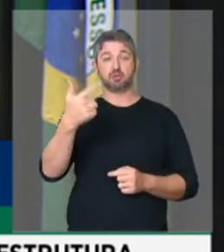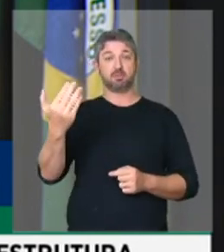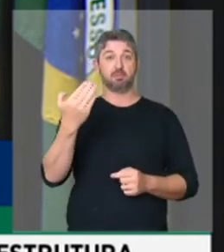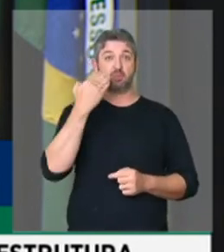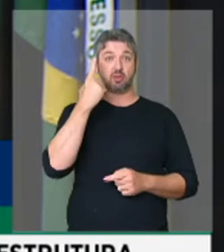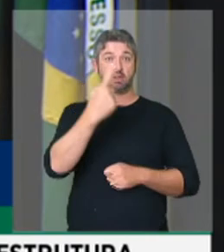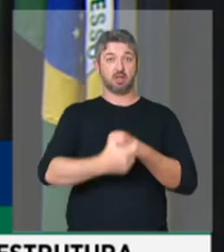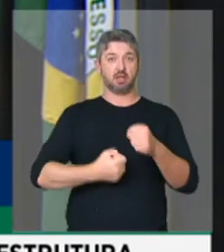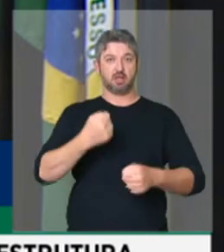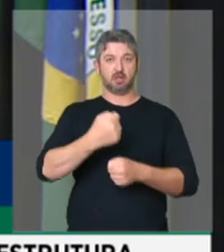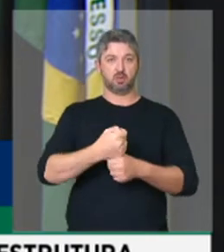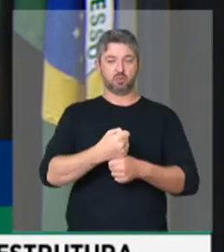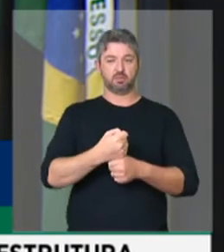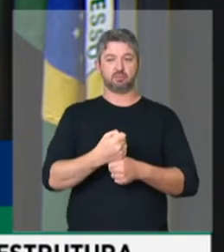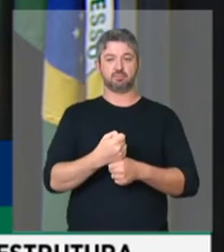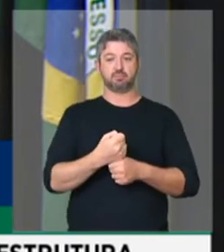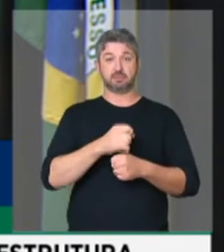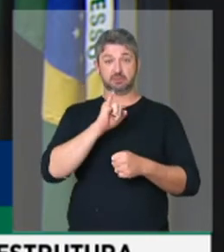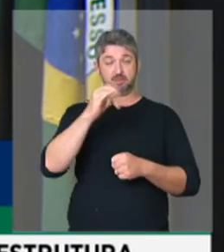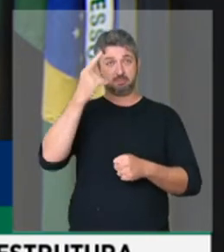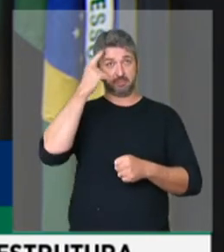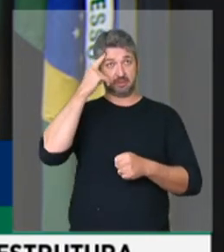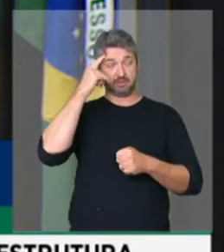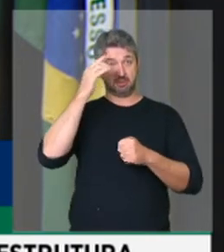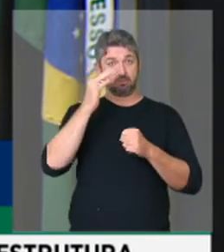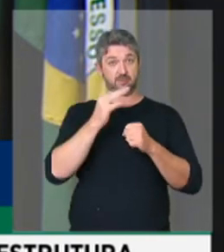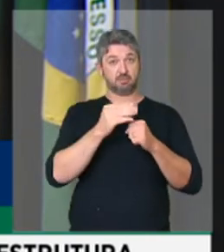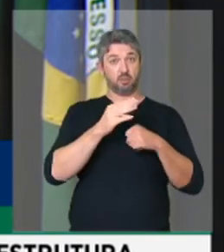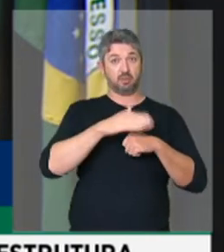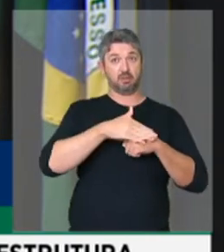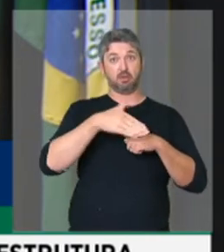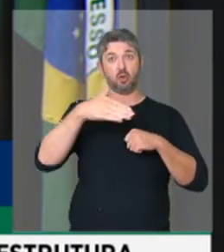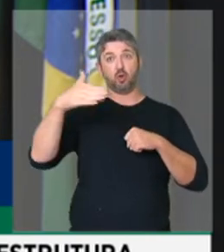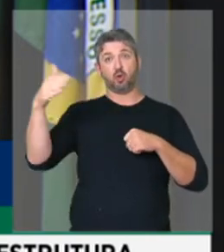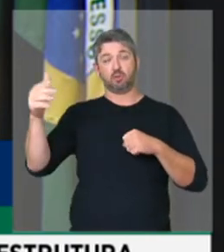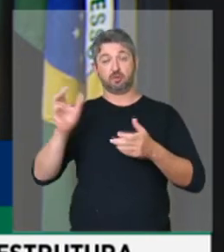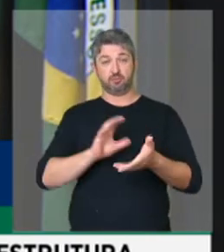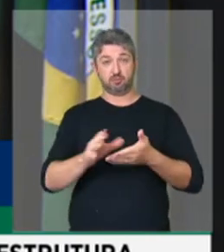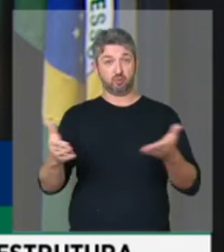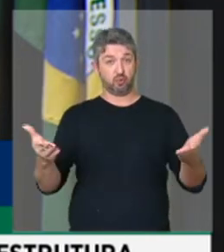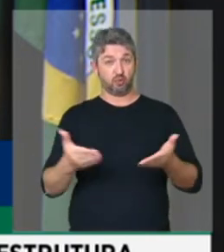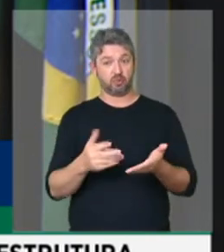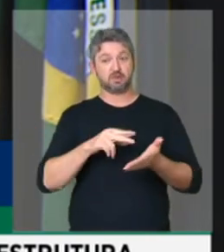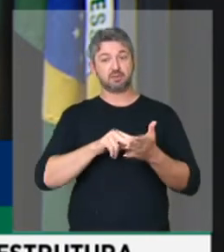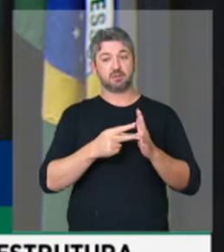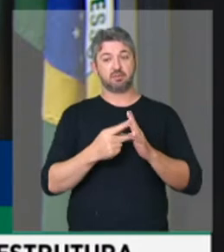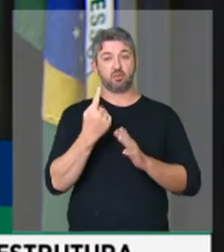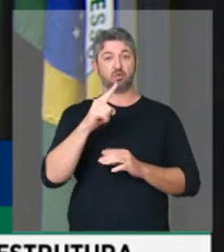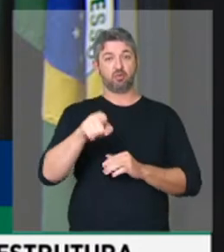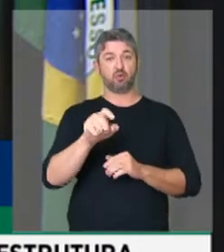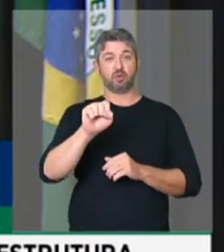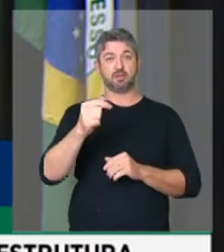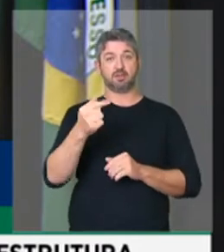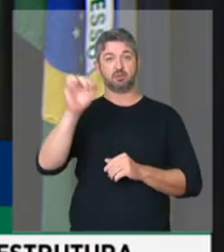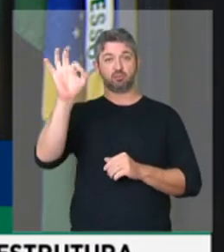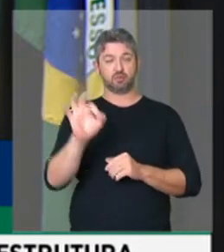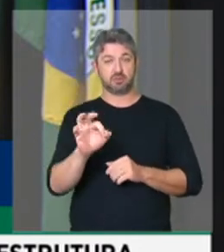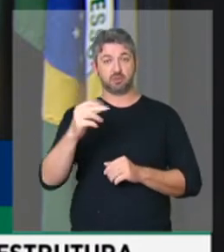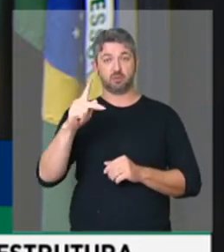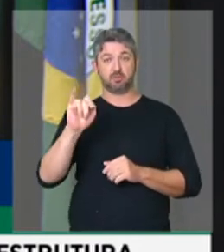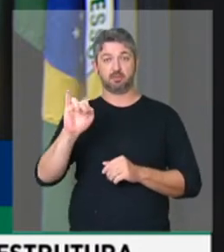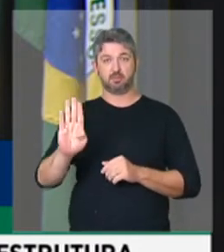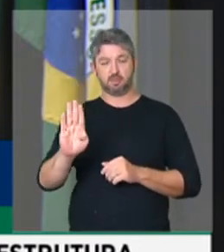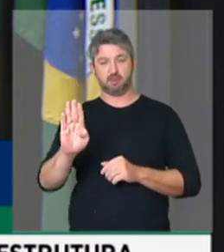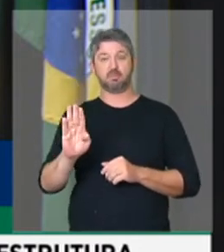bilhões de anos. Se falarmos a longo prazo, o investimento atual, atualmente representam 1,87% do PIB,